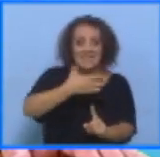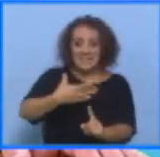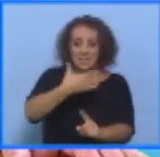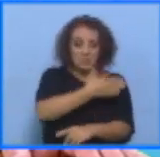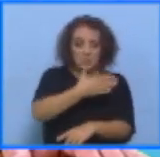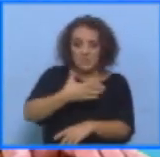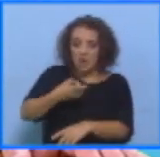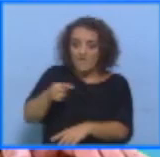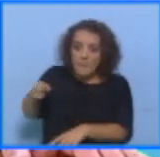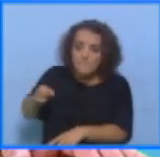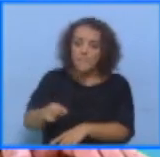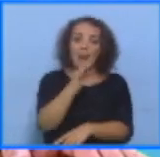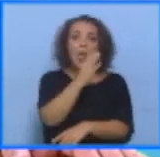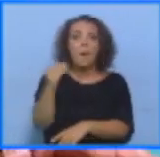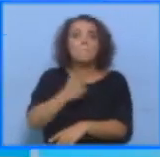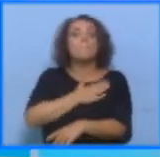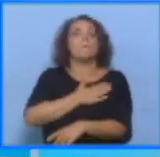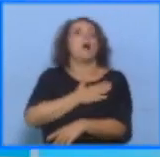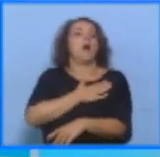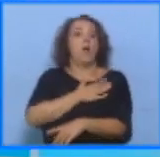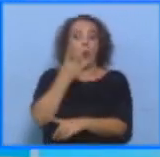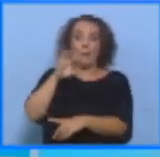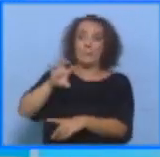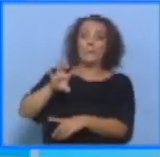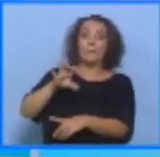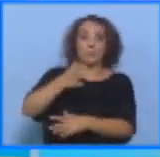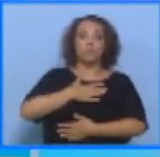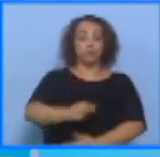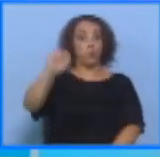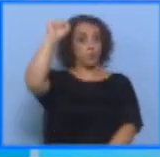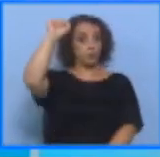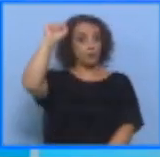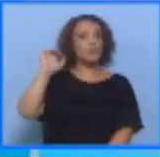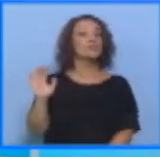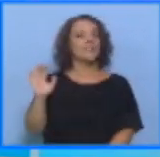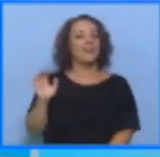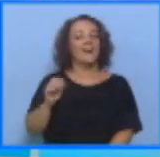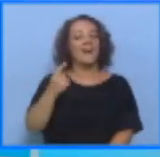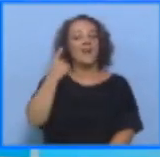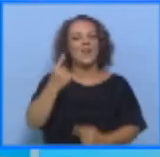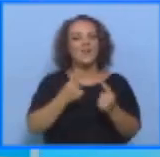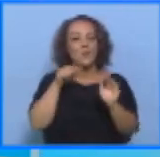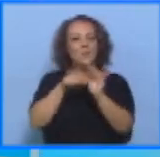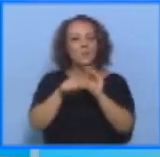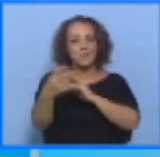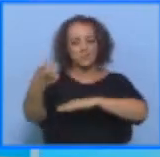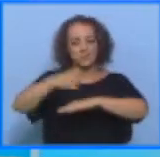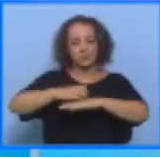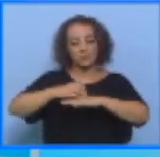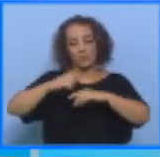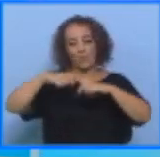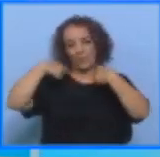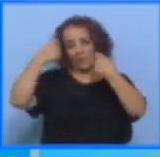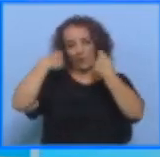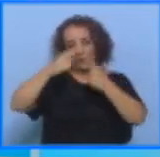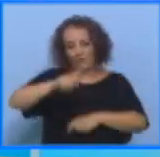119.400. Num país comunista. Havia uns frades lá do convento, do capítulo, nós estávamos